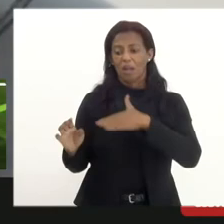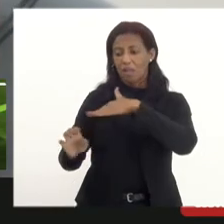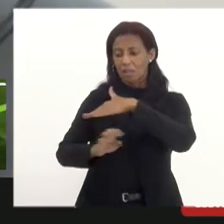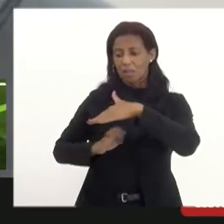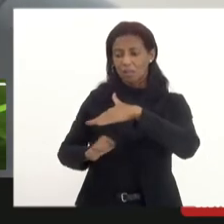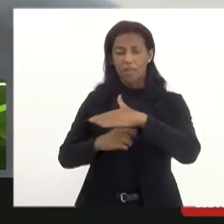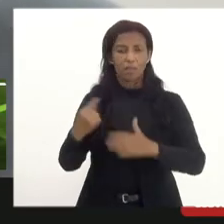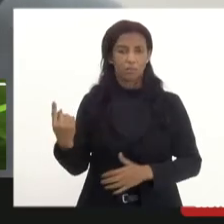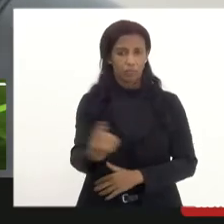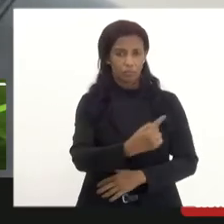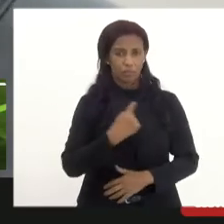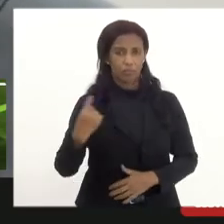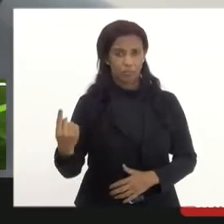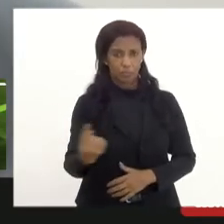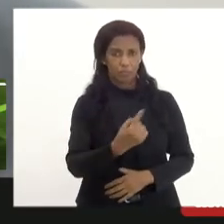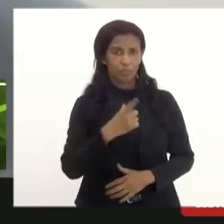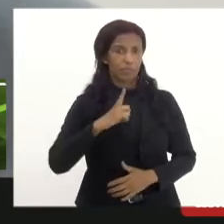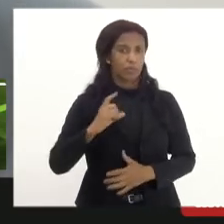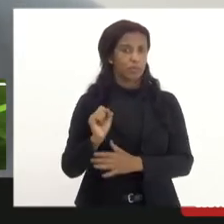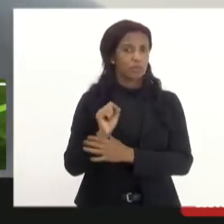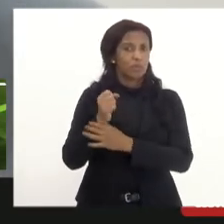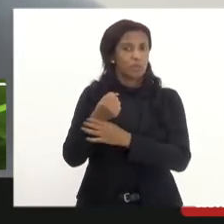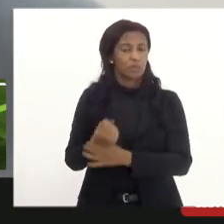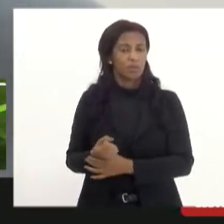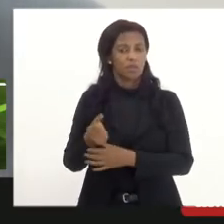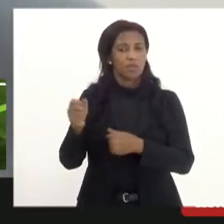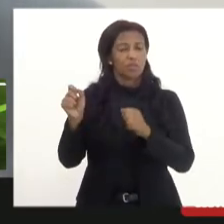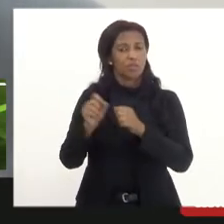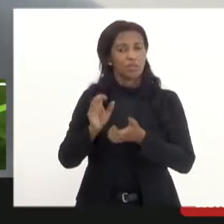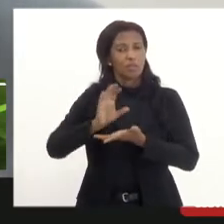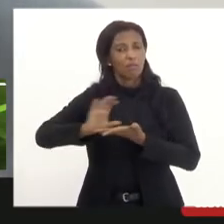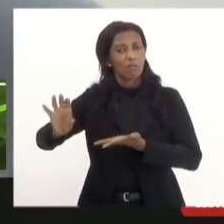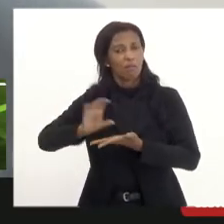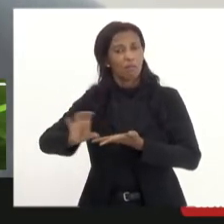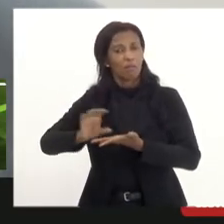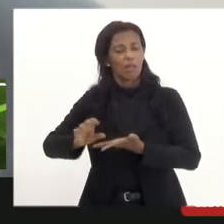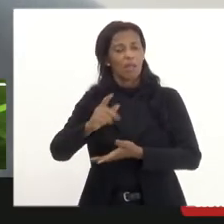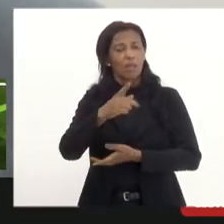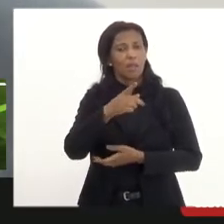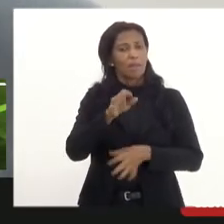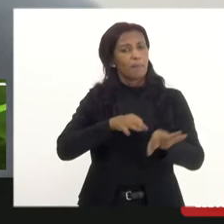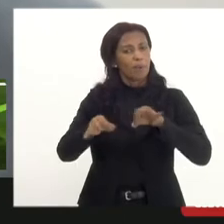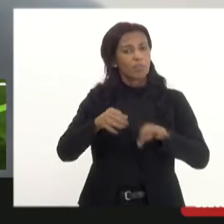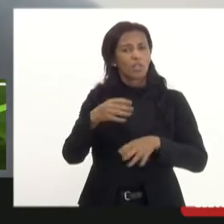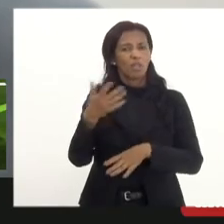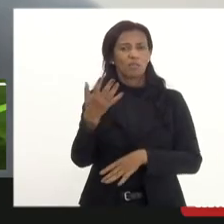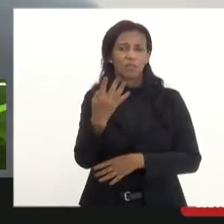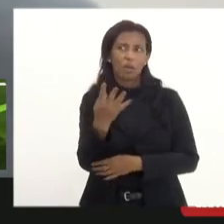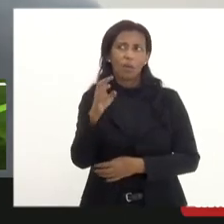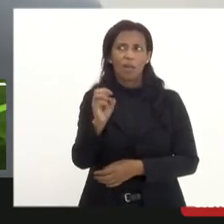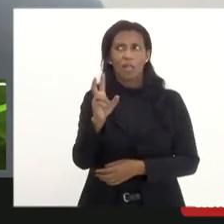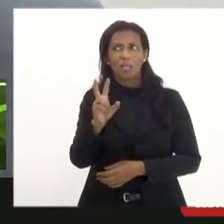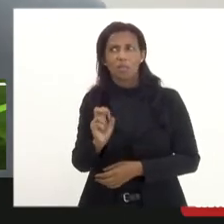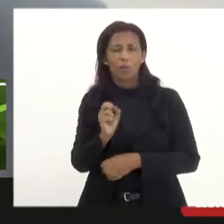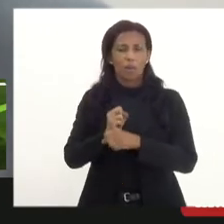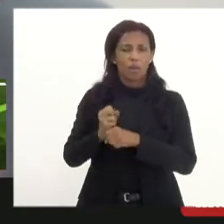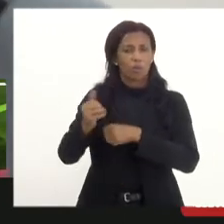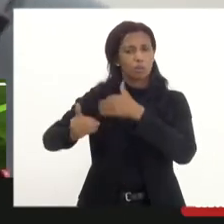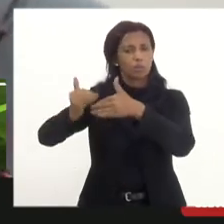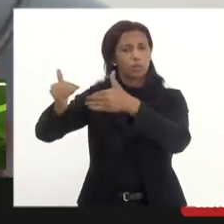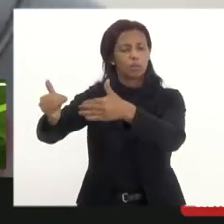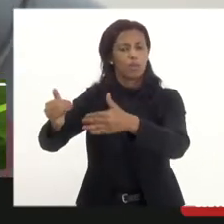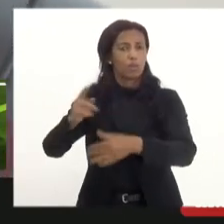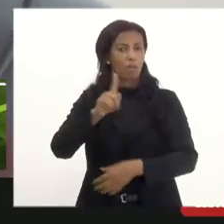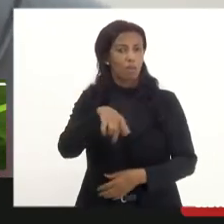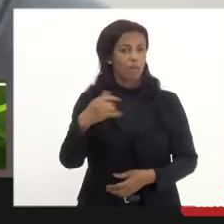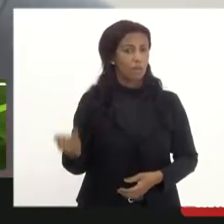como nós, termos segurança de fazer investimentos em projetos que vão durar aí 30, 40, 50 anos, é importante que